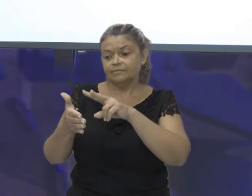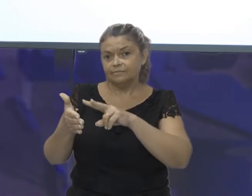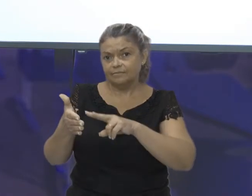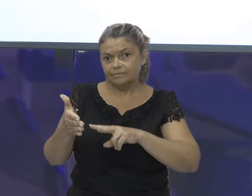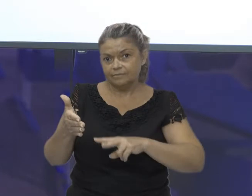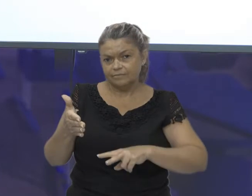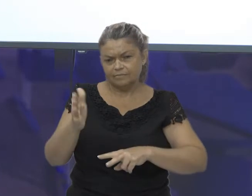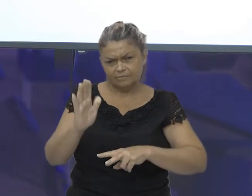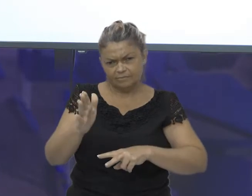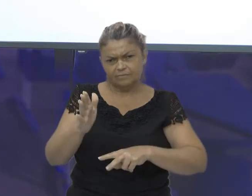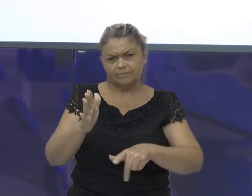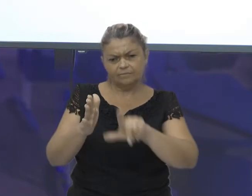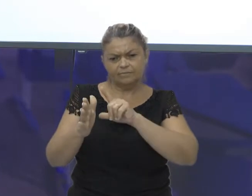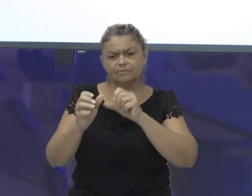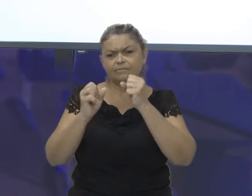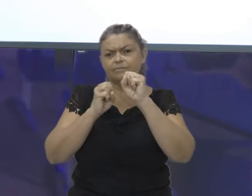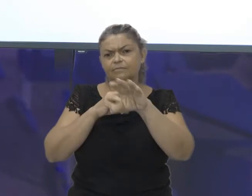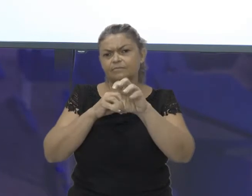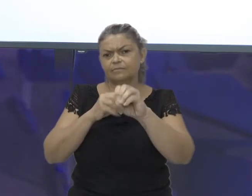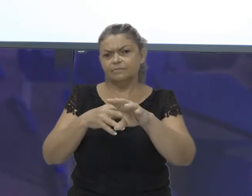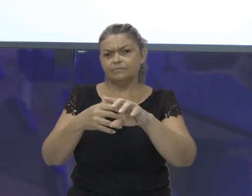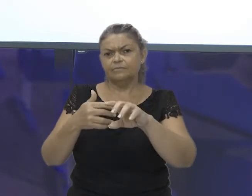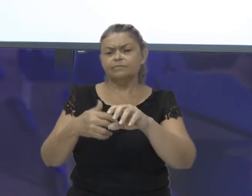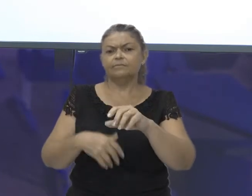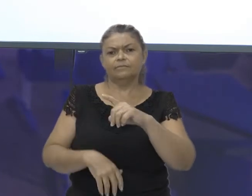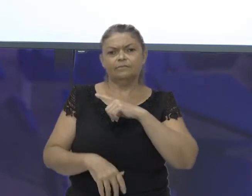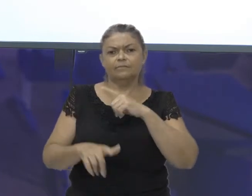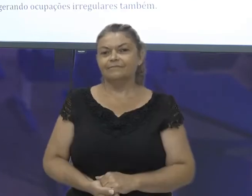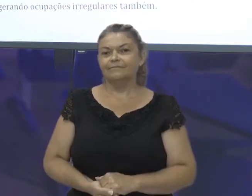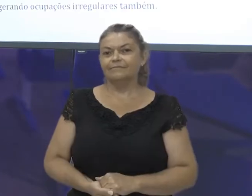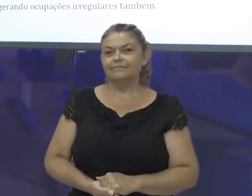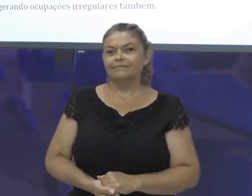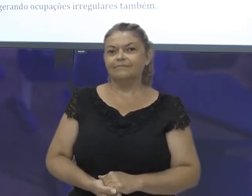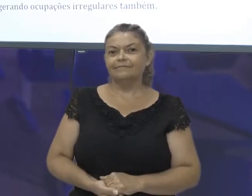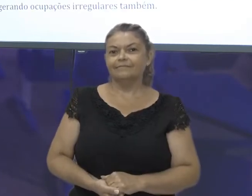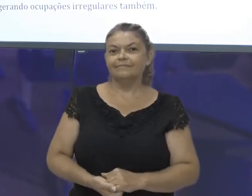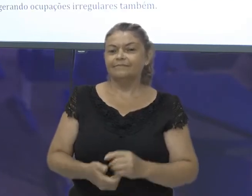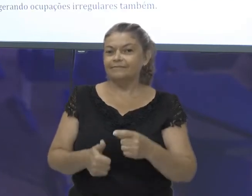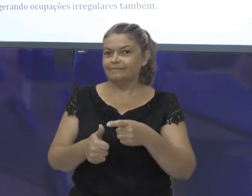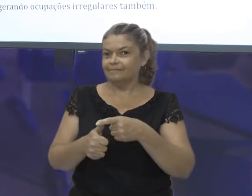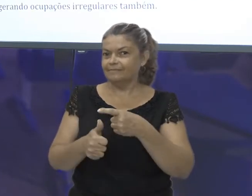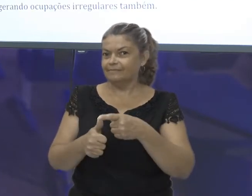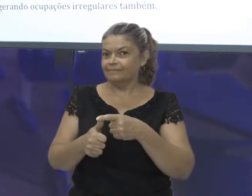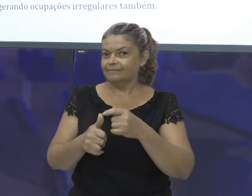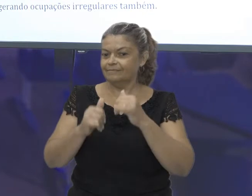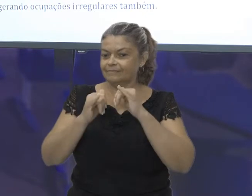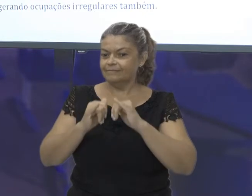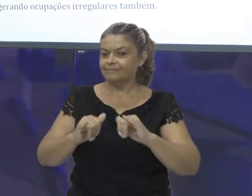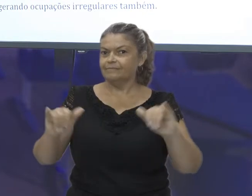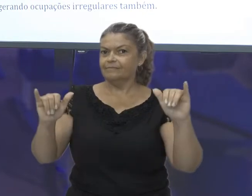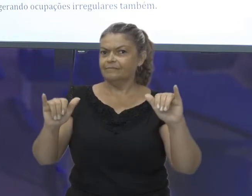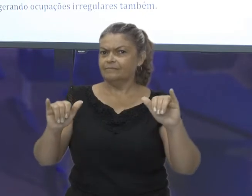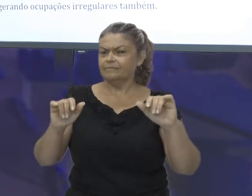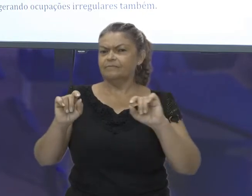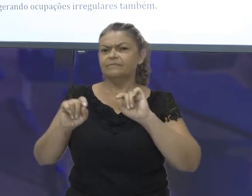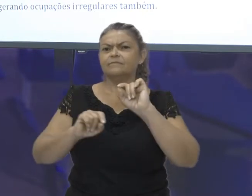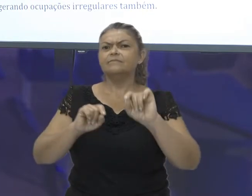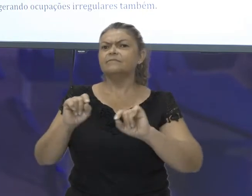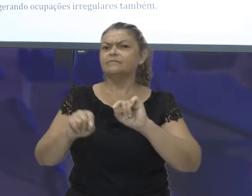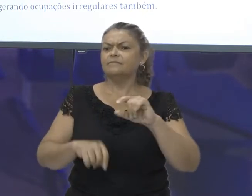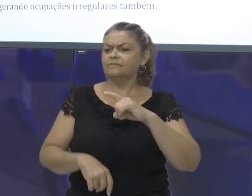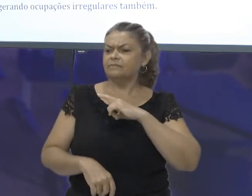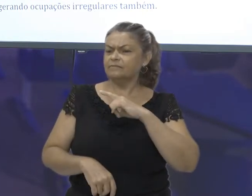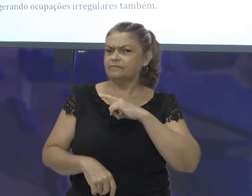que eu aqui passei e tem a letra A e a letra B. A primeira notícia vem perguntando de quem pertence